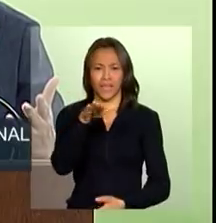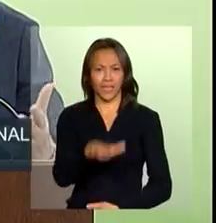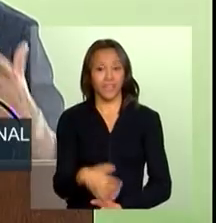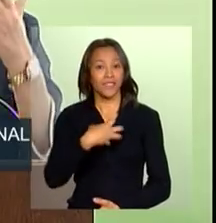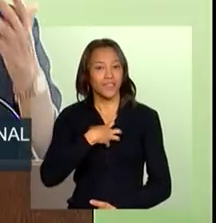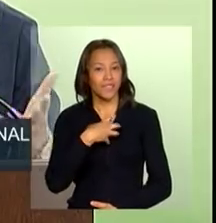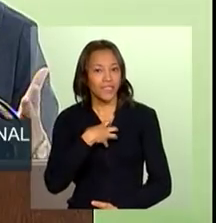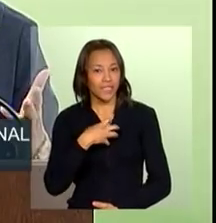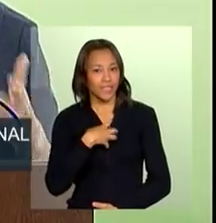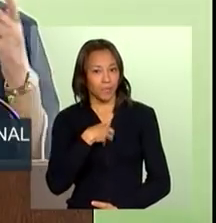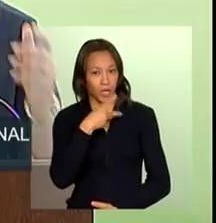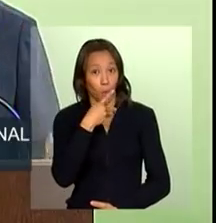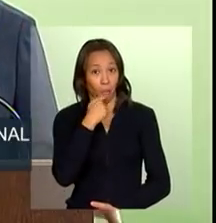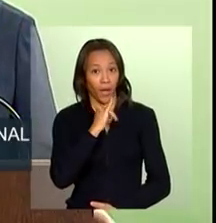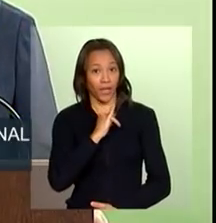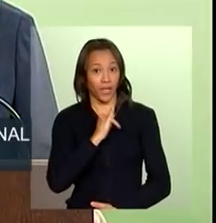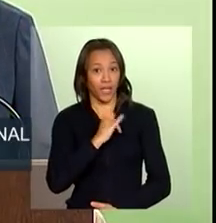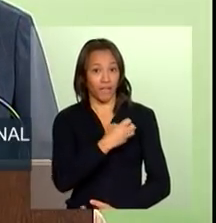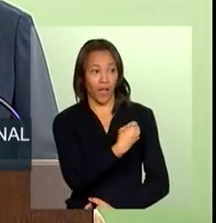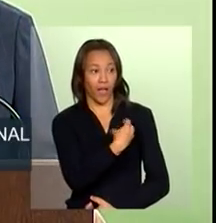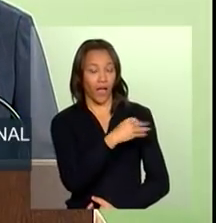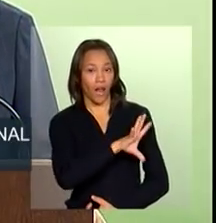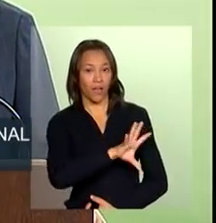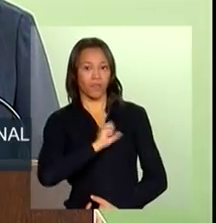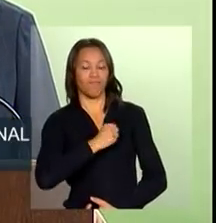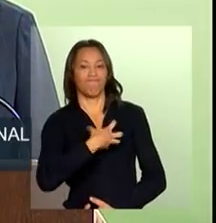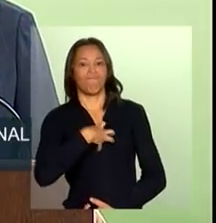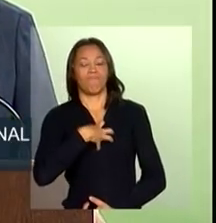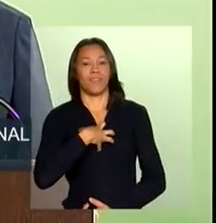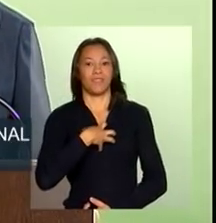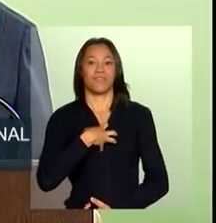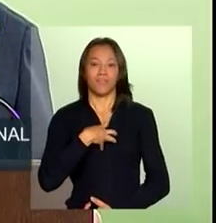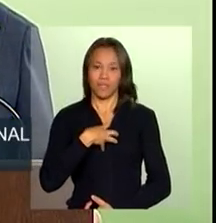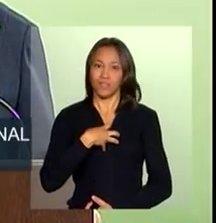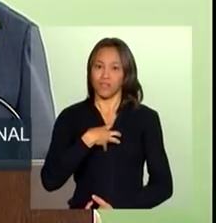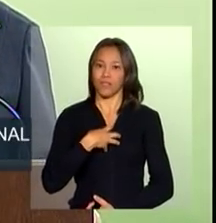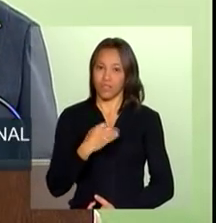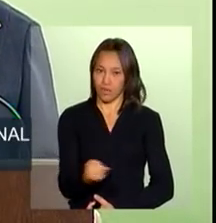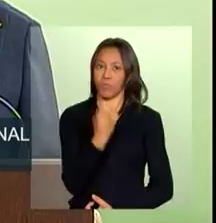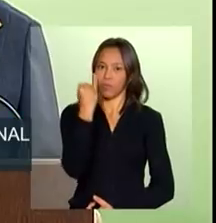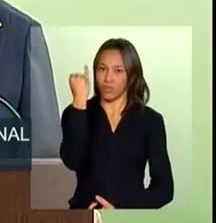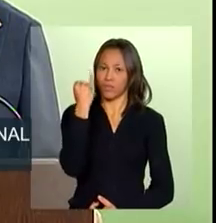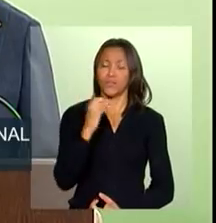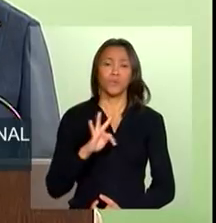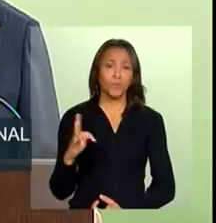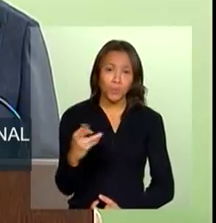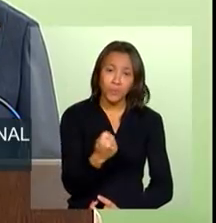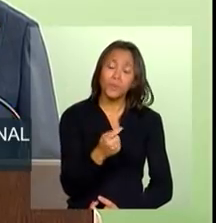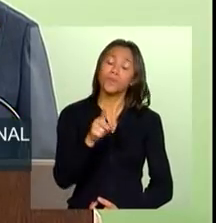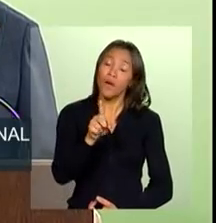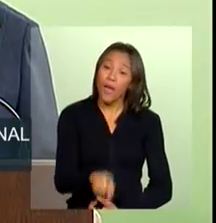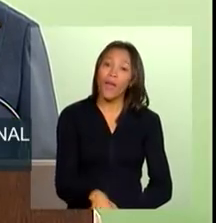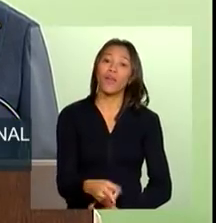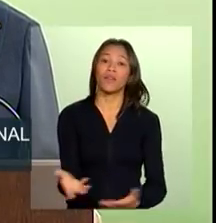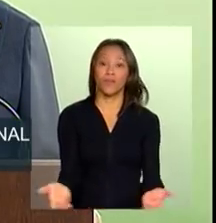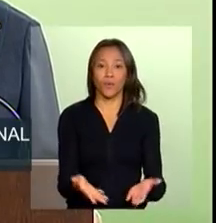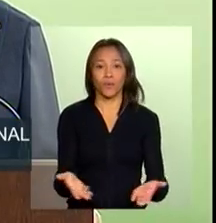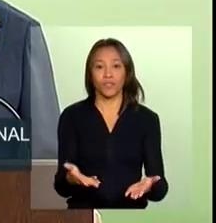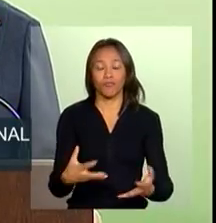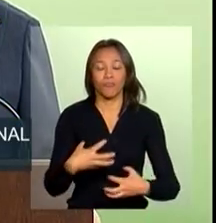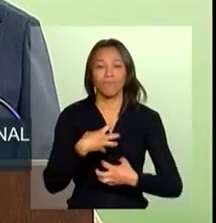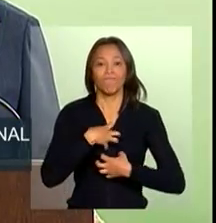por parte do pai e da mãe. Tudo isso é o que nos move a lançar hoje esse